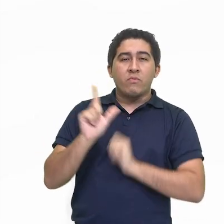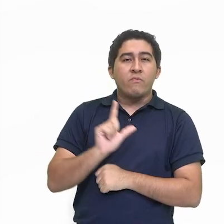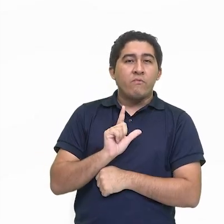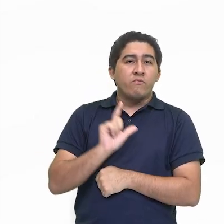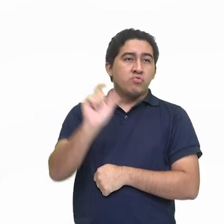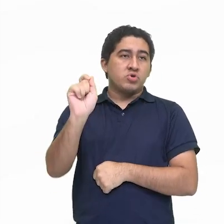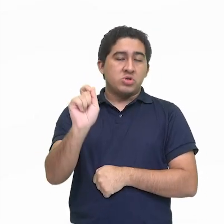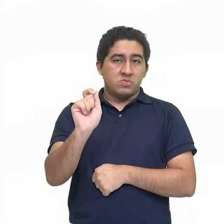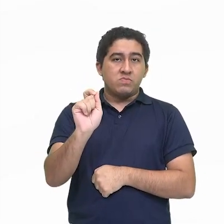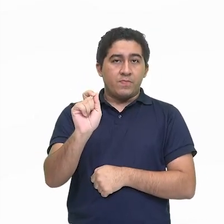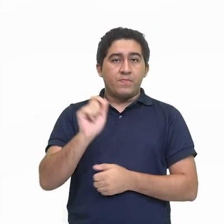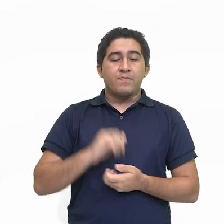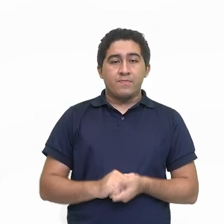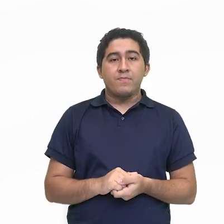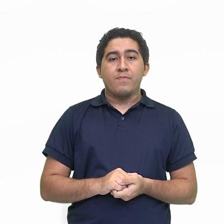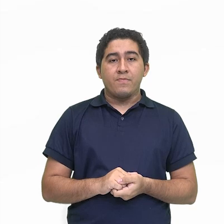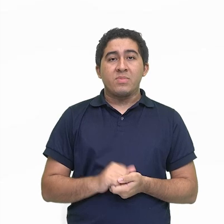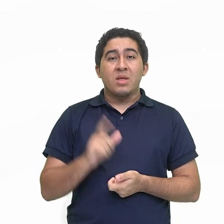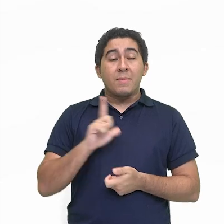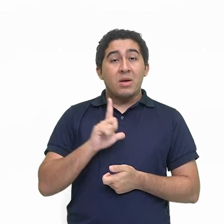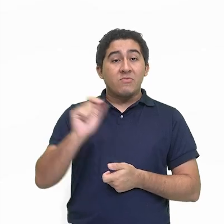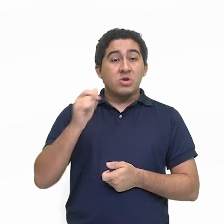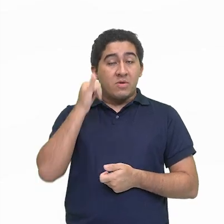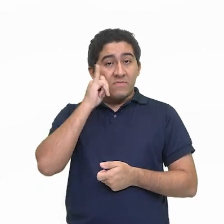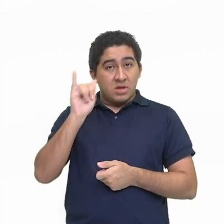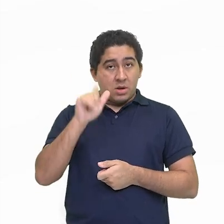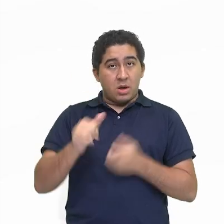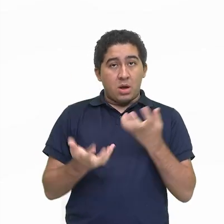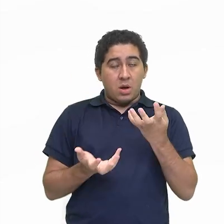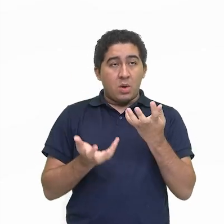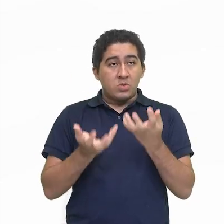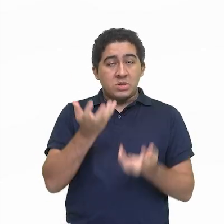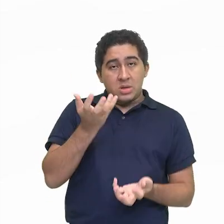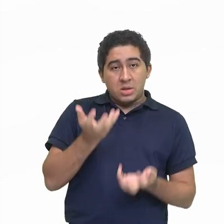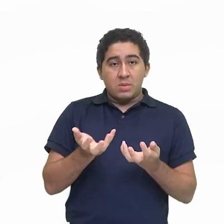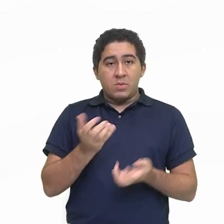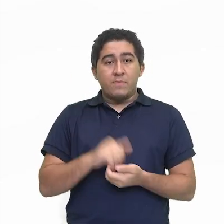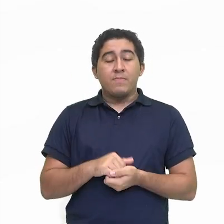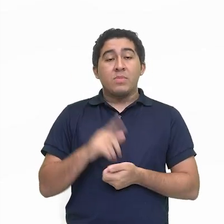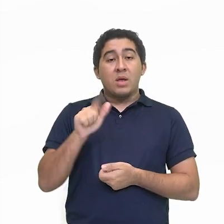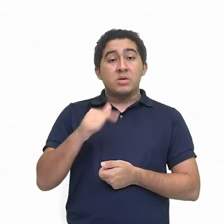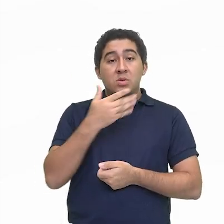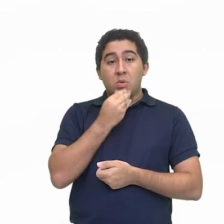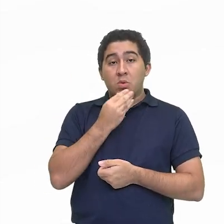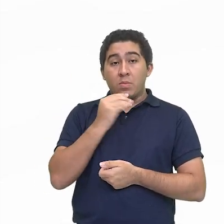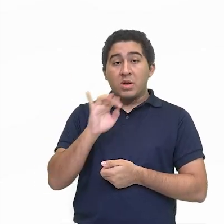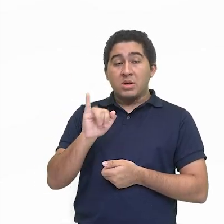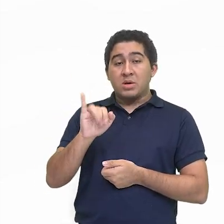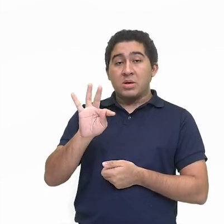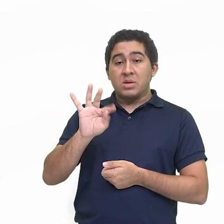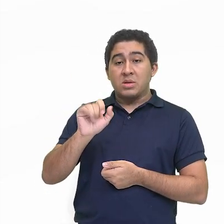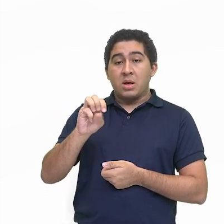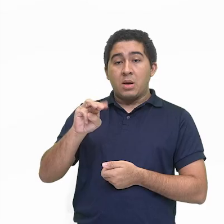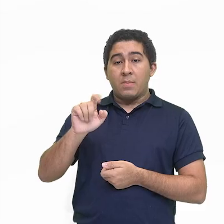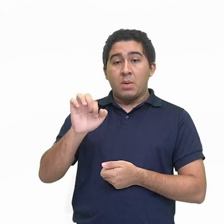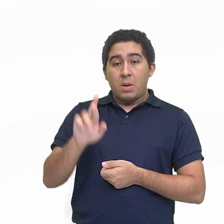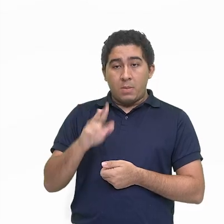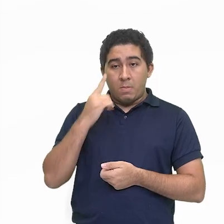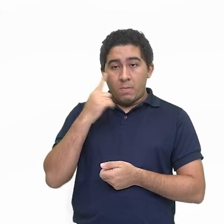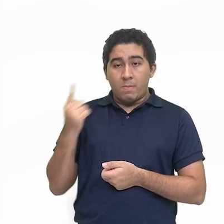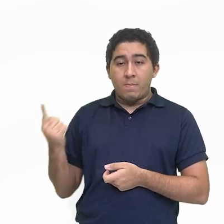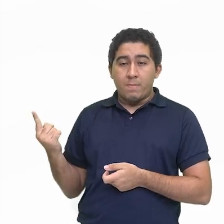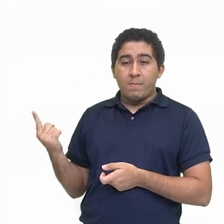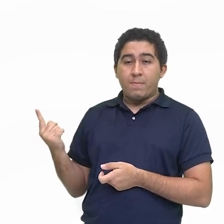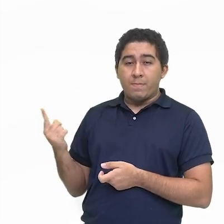inflação. Vou mostrar para vocês a imagem do Itamar Franco. Itamar Franco é essa figura histórica aqui, né? Ele se fez,